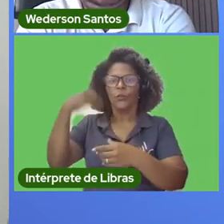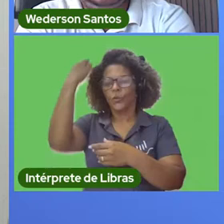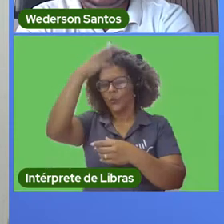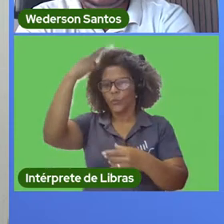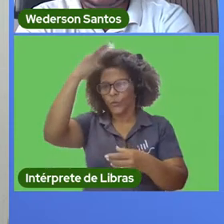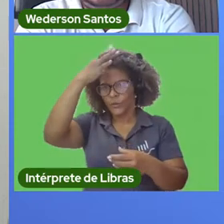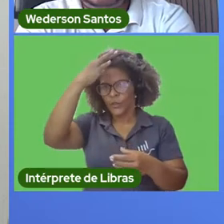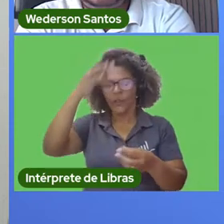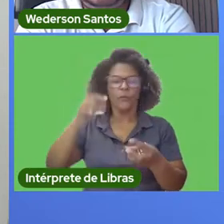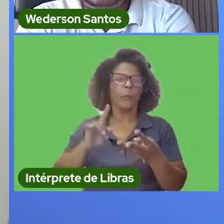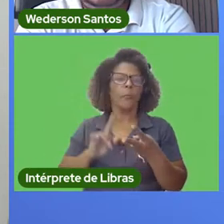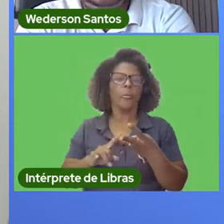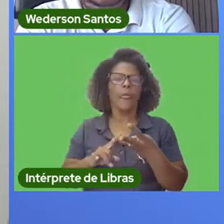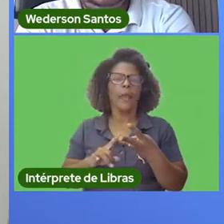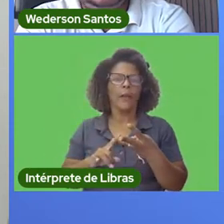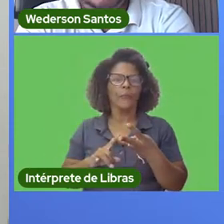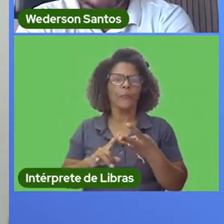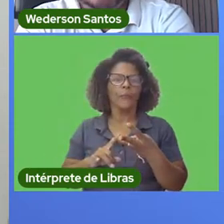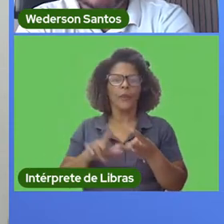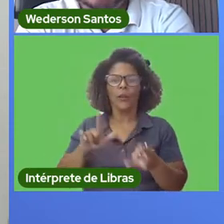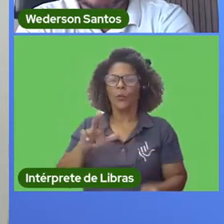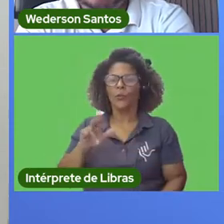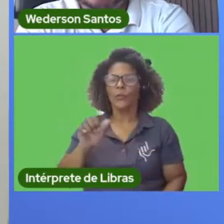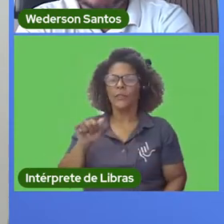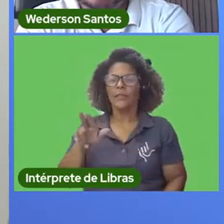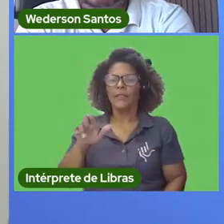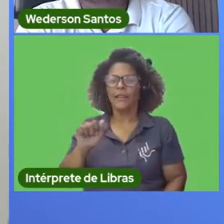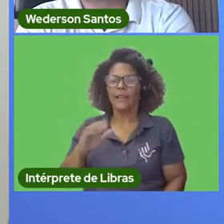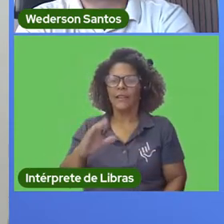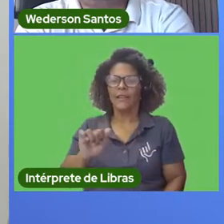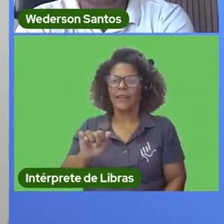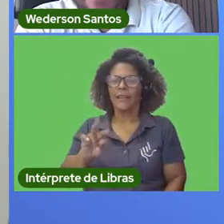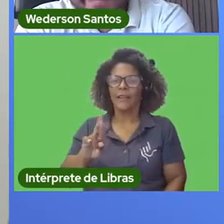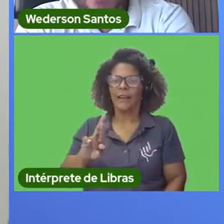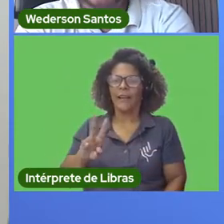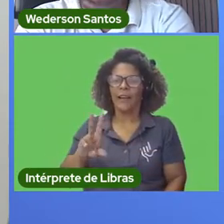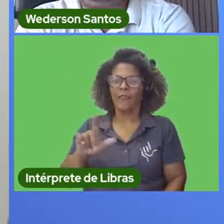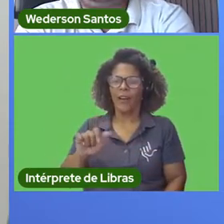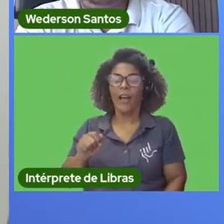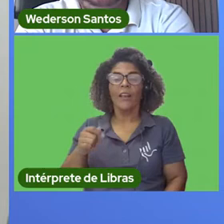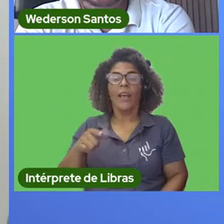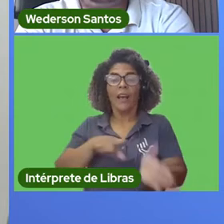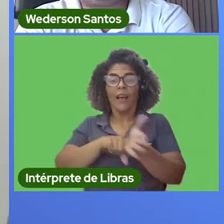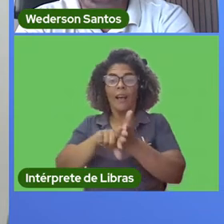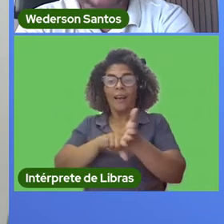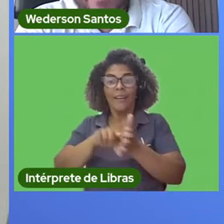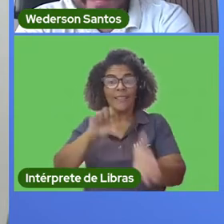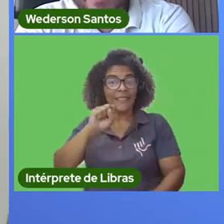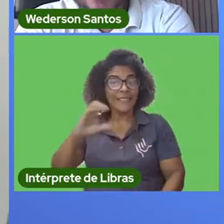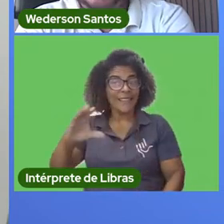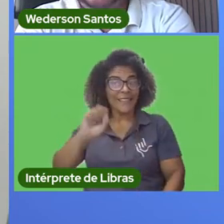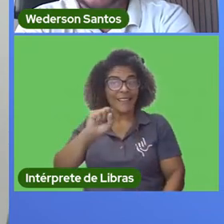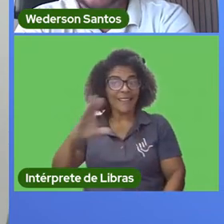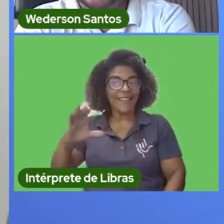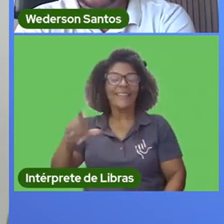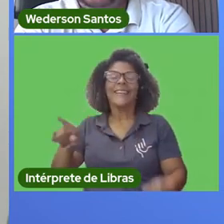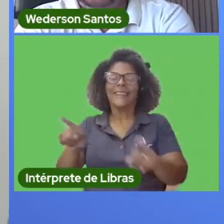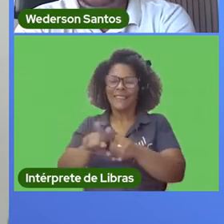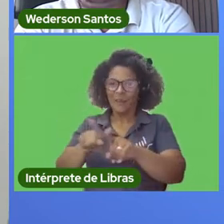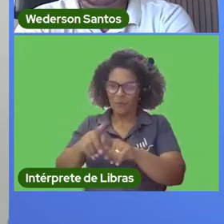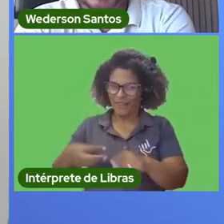Santo. É, a Luciana Carvalho, que é da Auditora Fiscal lá do Trabalho de Santa Catarina, Edson, está acompanhando a gente